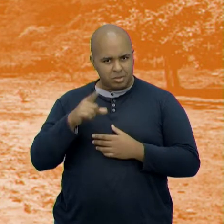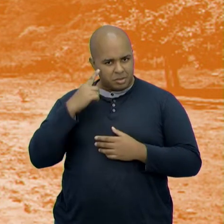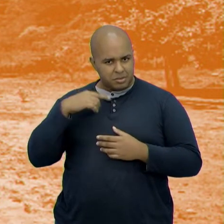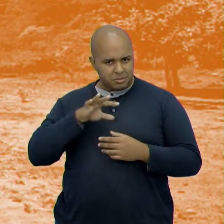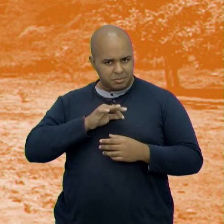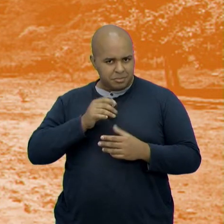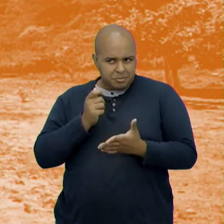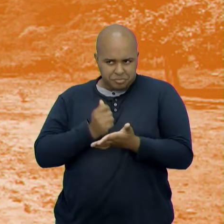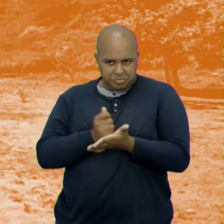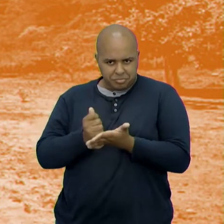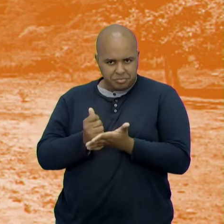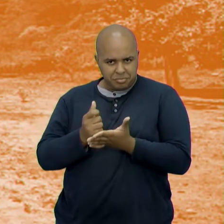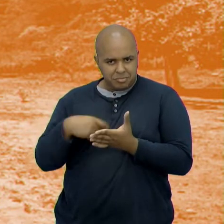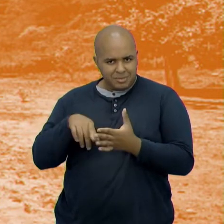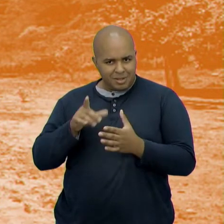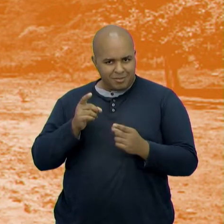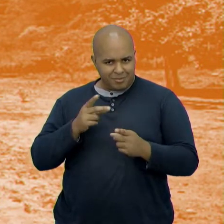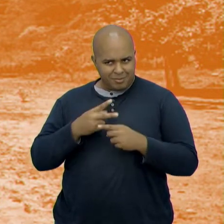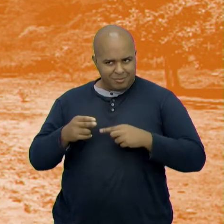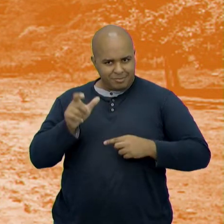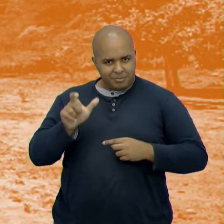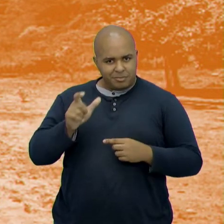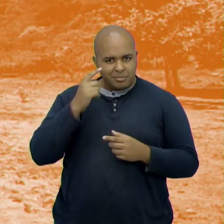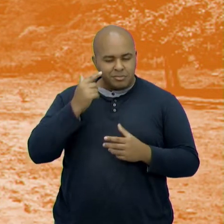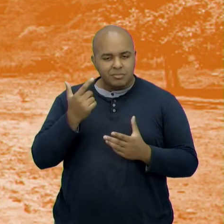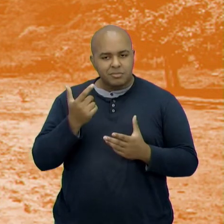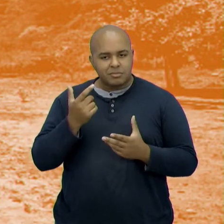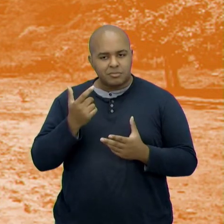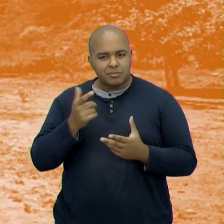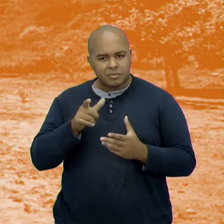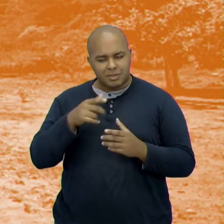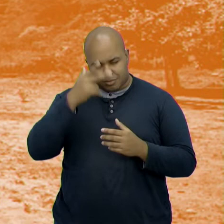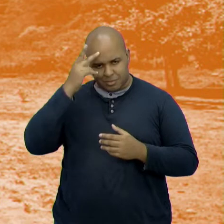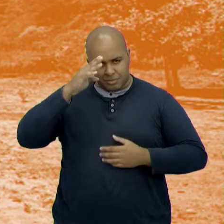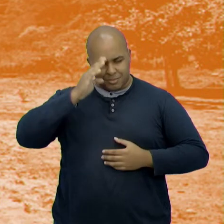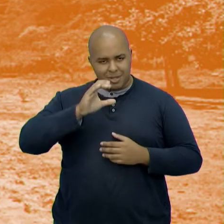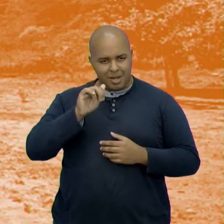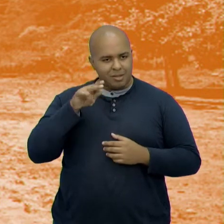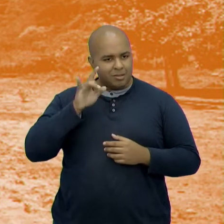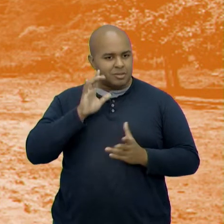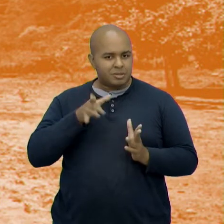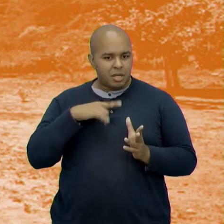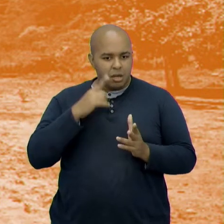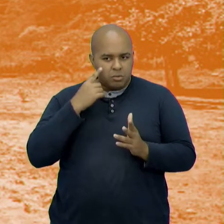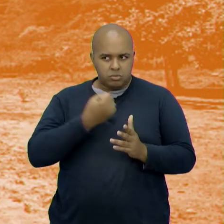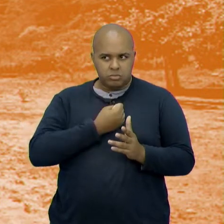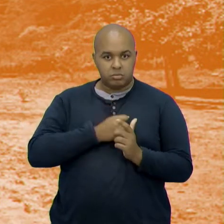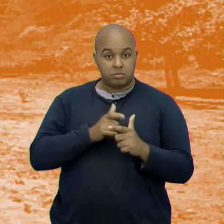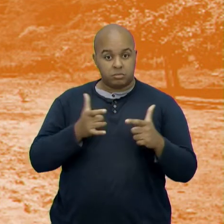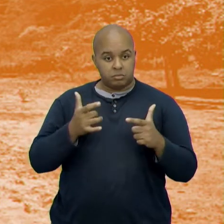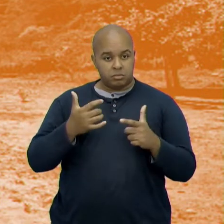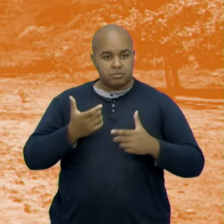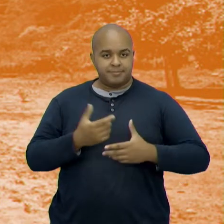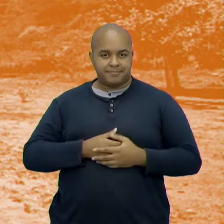poder vencer os guerrilheiros de Canudos, que já eram um número muito